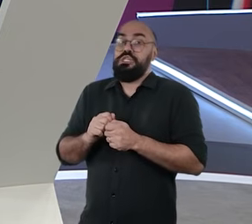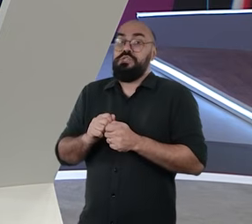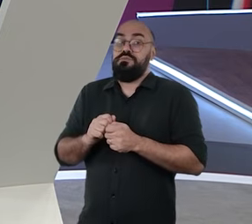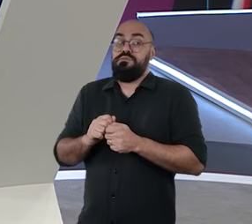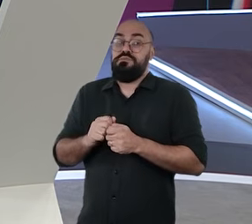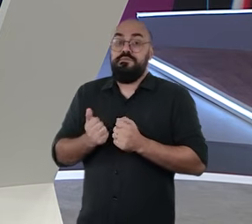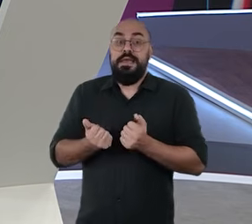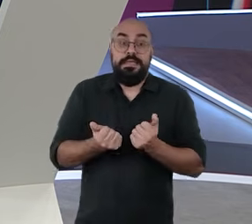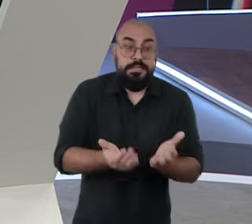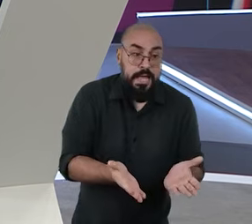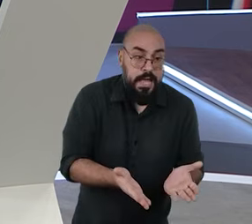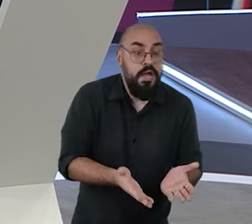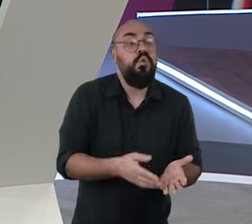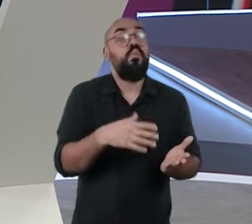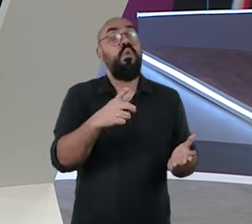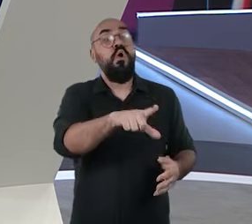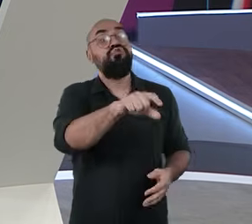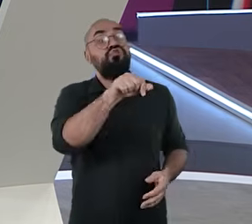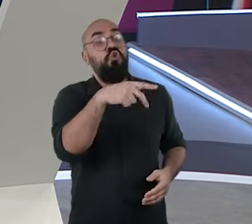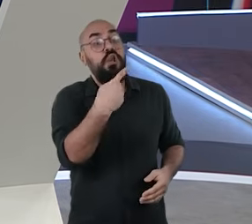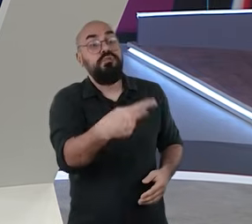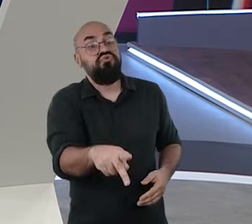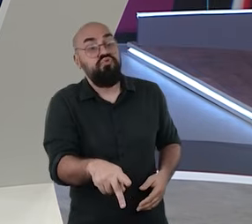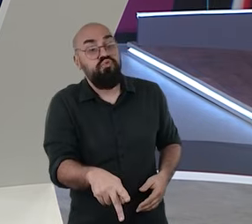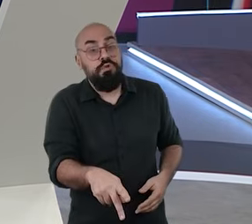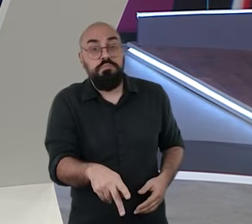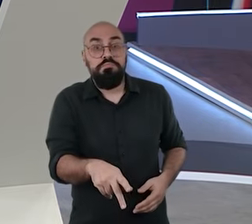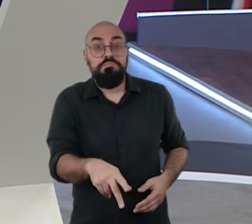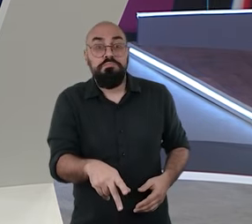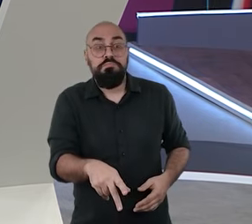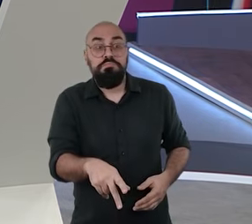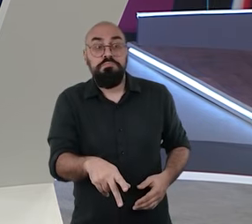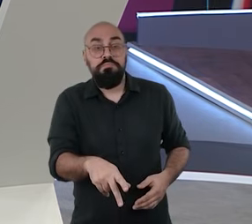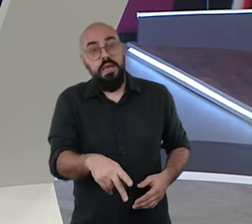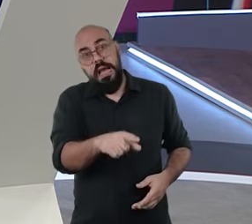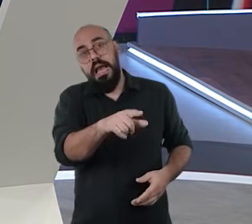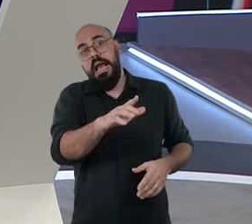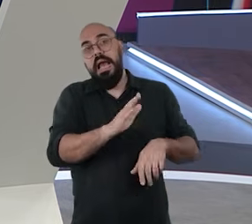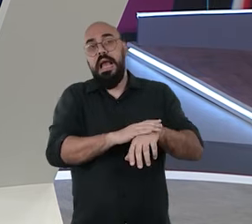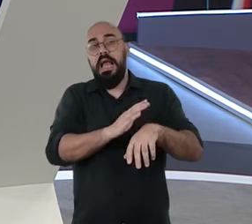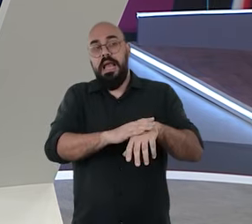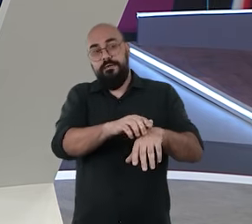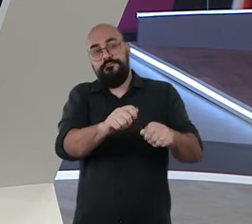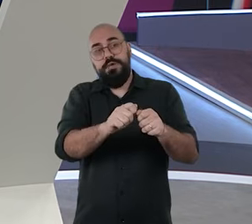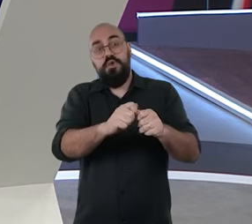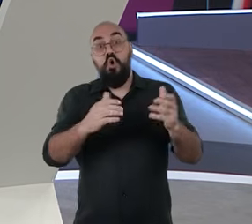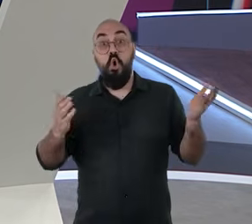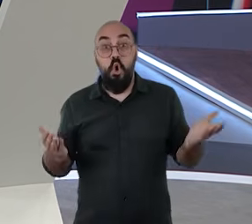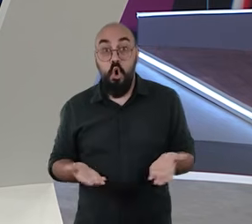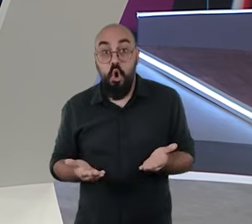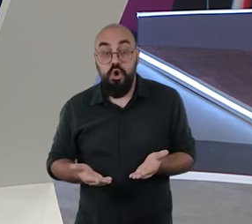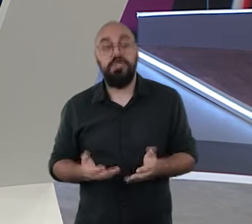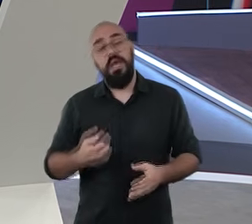que Jesus vai te dar no dia da volta dele, tem a ver com aquilo que você faz hoje. É uma consequência. É